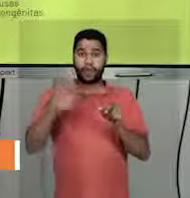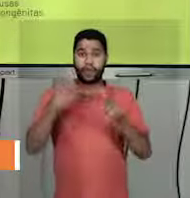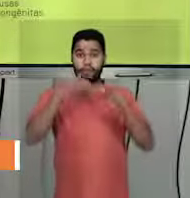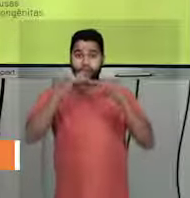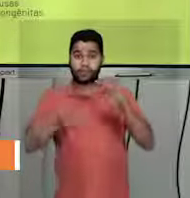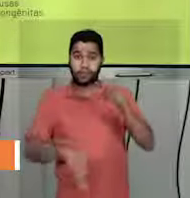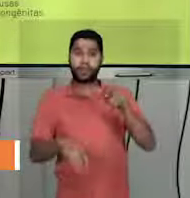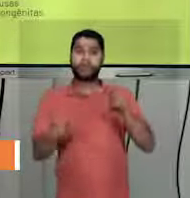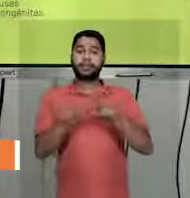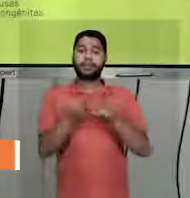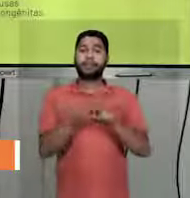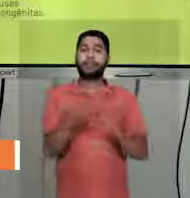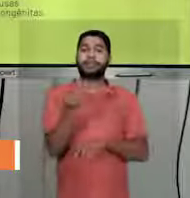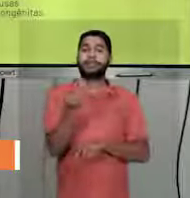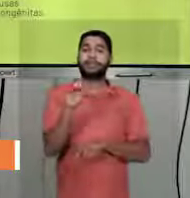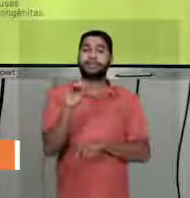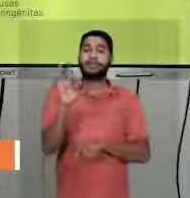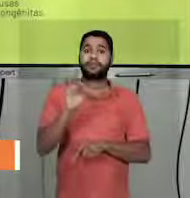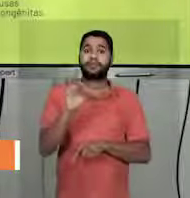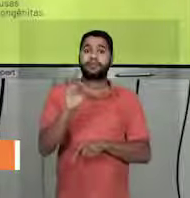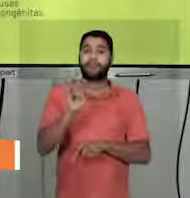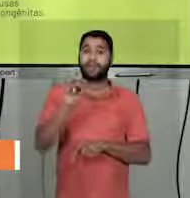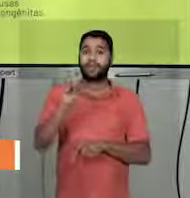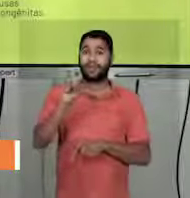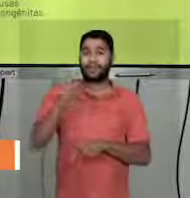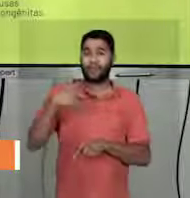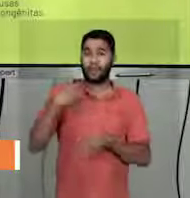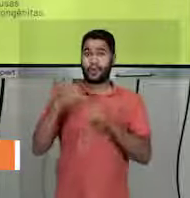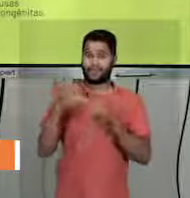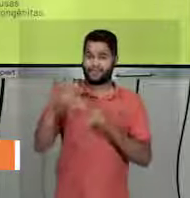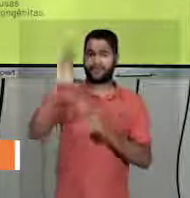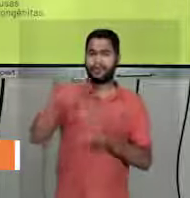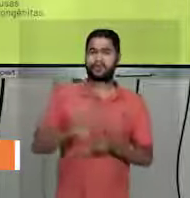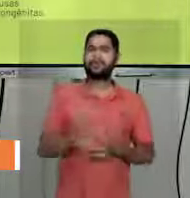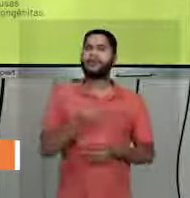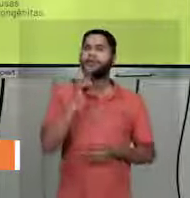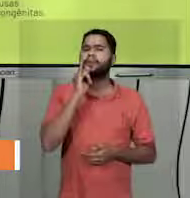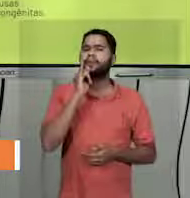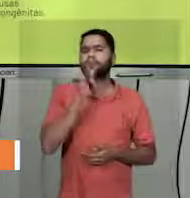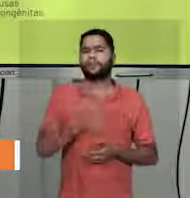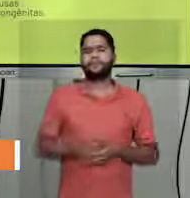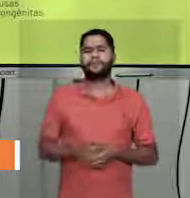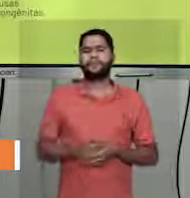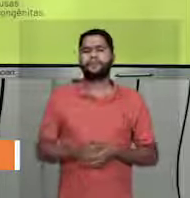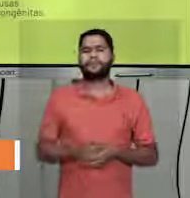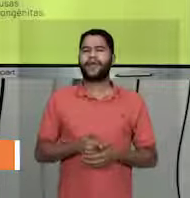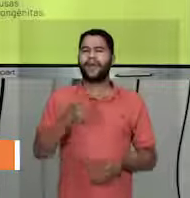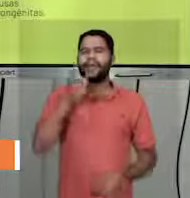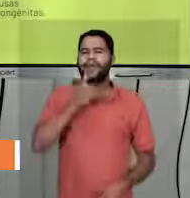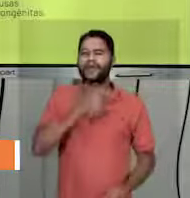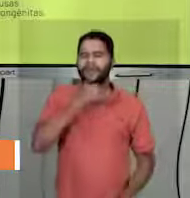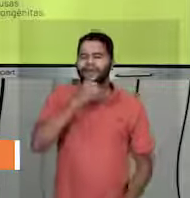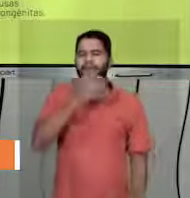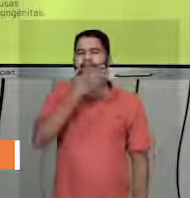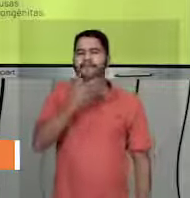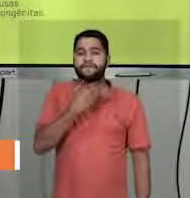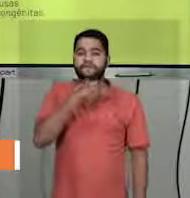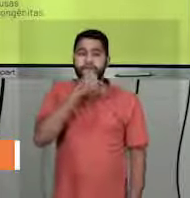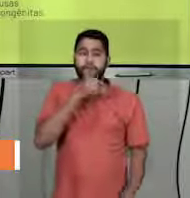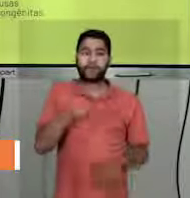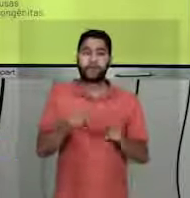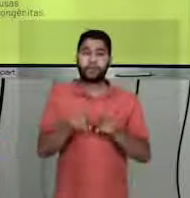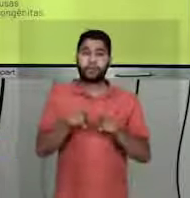até 60% das pessoas com mais de 85. Vocês já viram, por exemplo, os nossos avós, ou até, né, para mim que